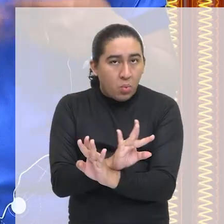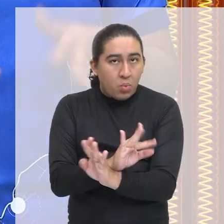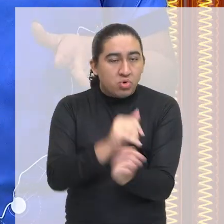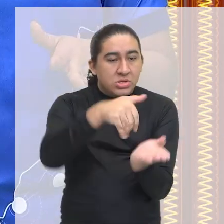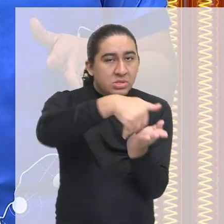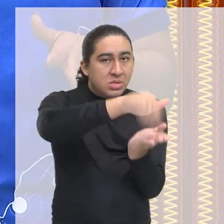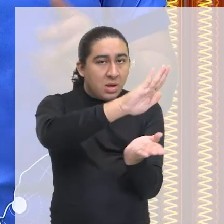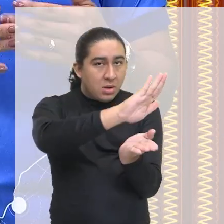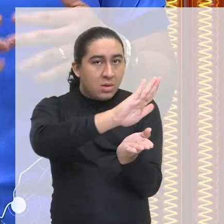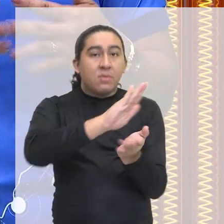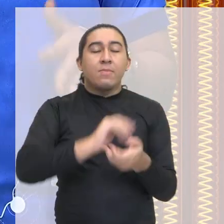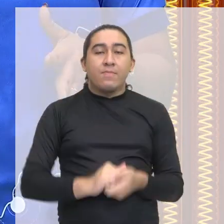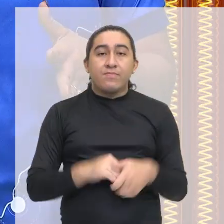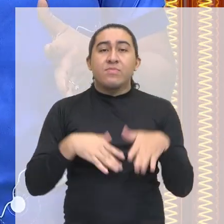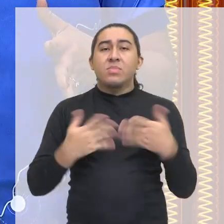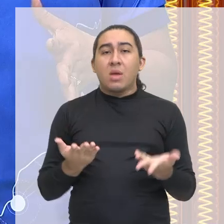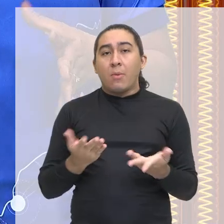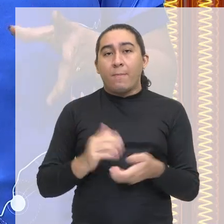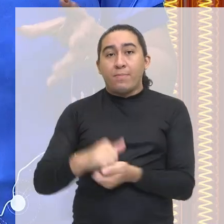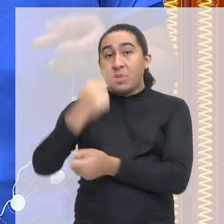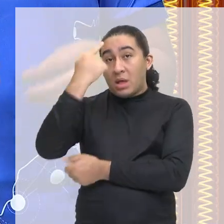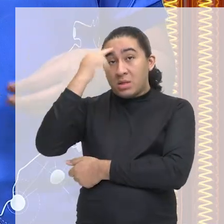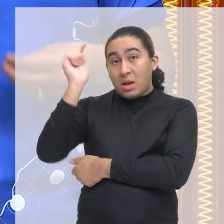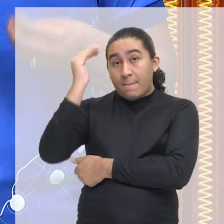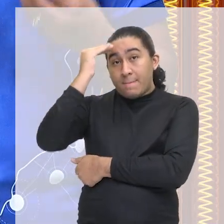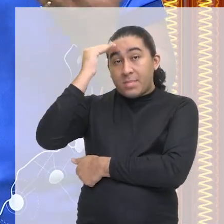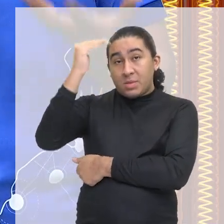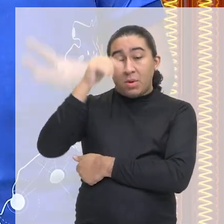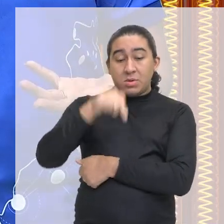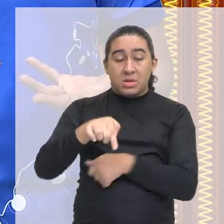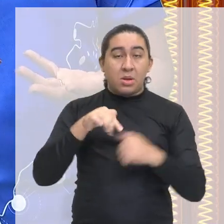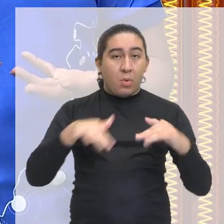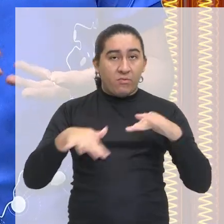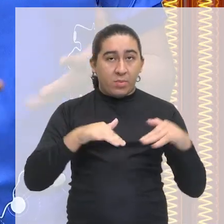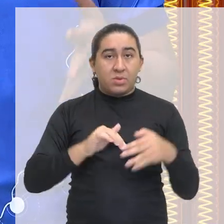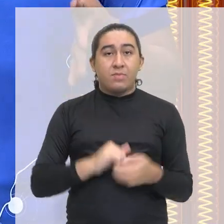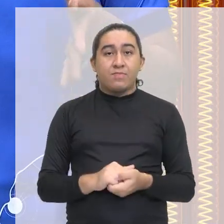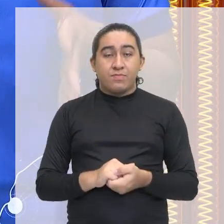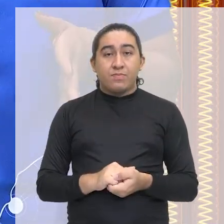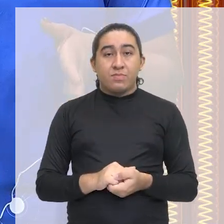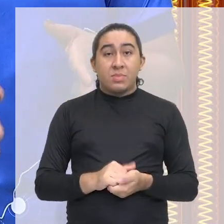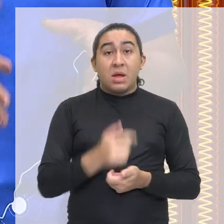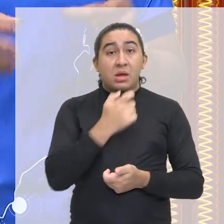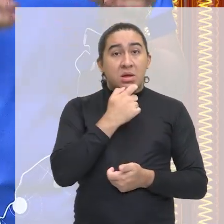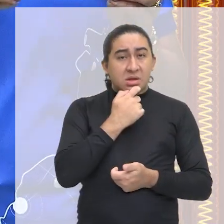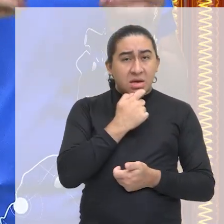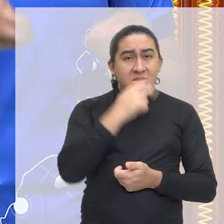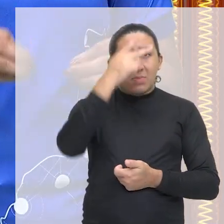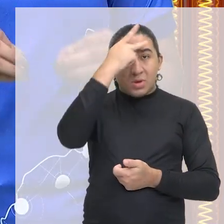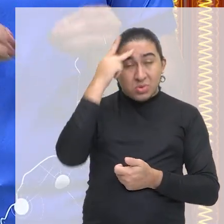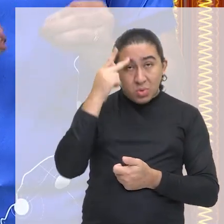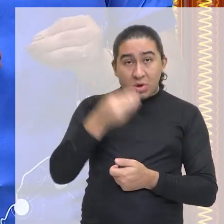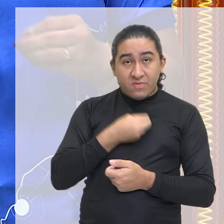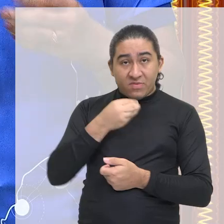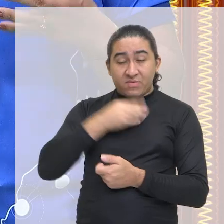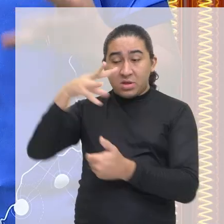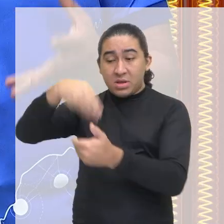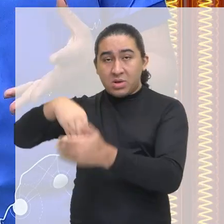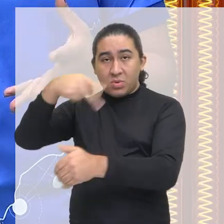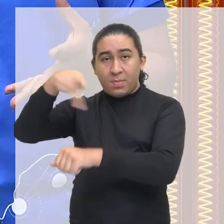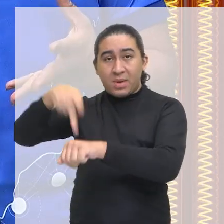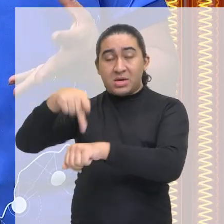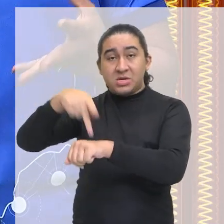dizer assim, saia daqui, né? Saia da Índia. Então, qual era a ideia desse movimento? que os britânicos saíssem do